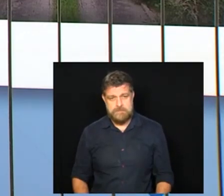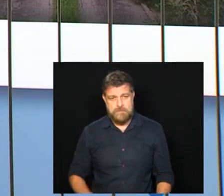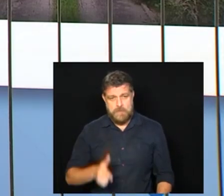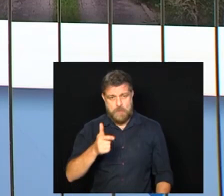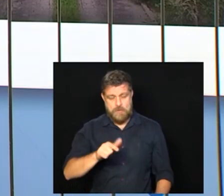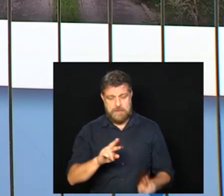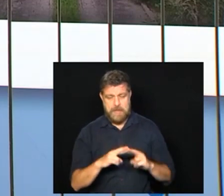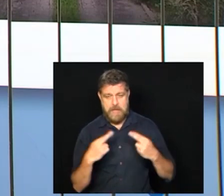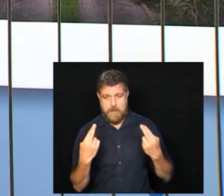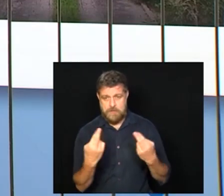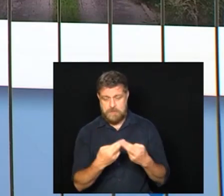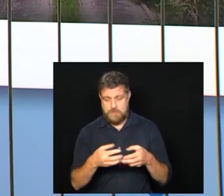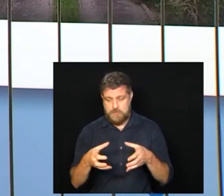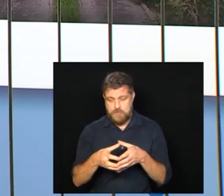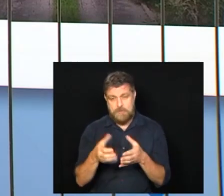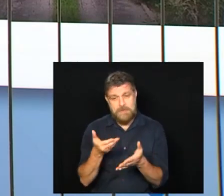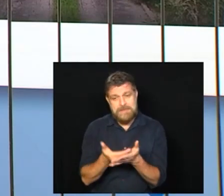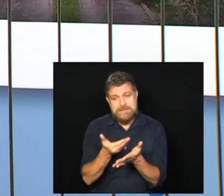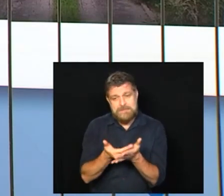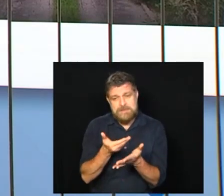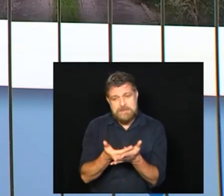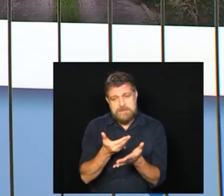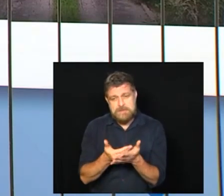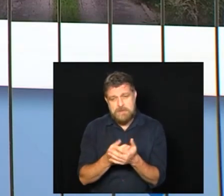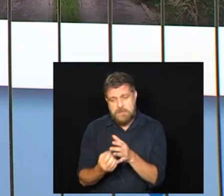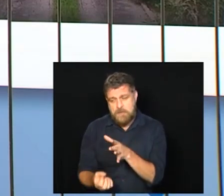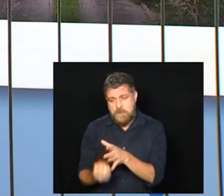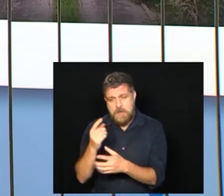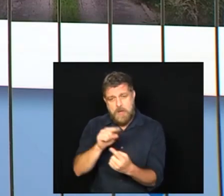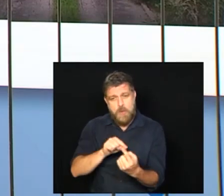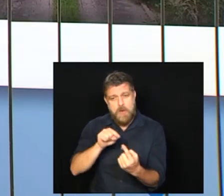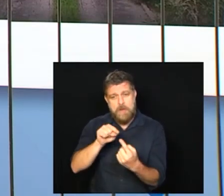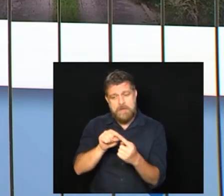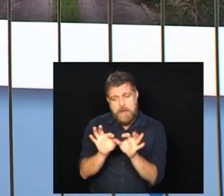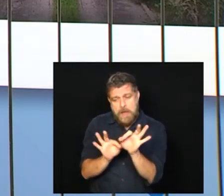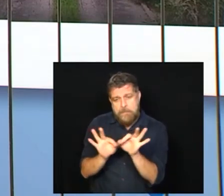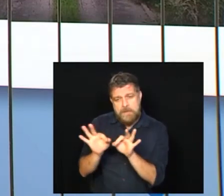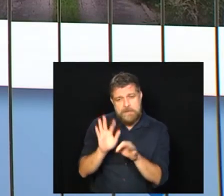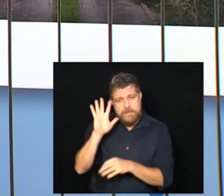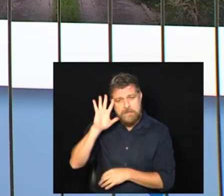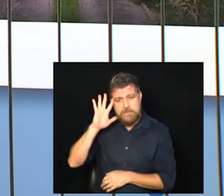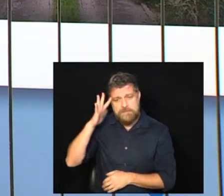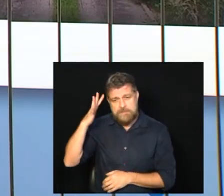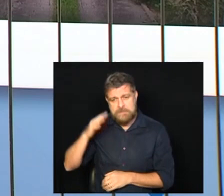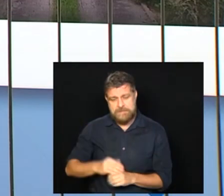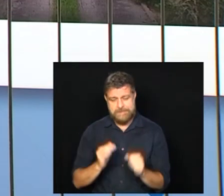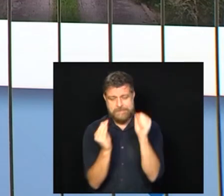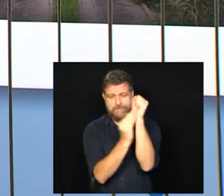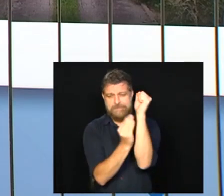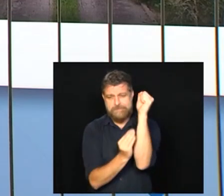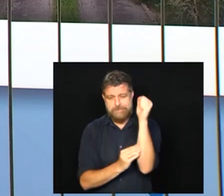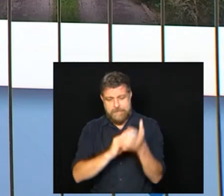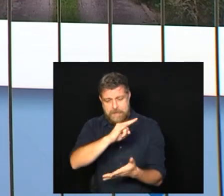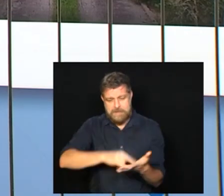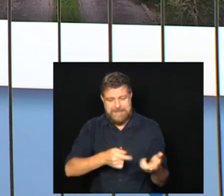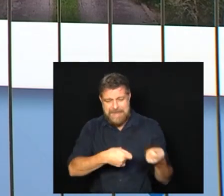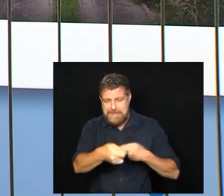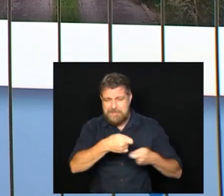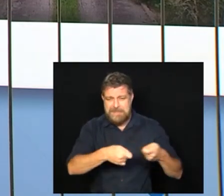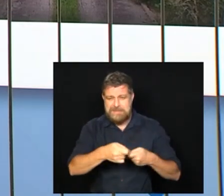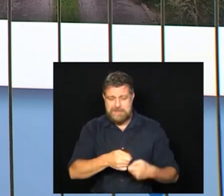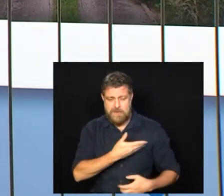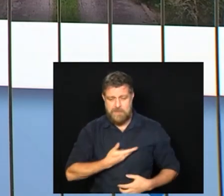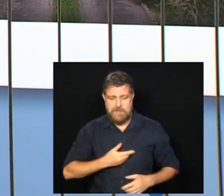uma reunião da Comissão Especial de Estudos criada para elaborar soluções de desburocratização da administração